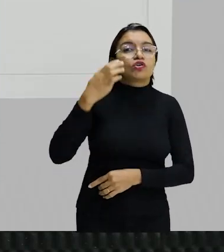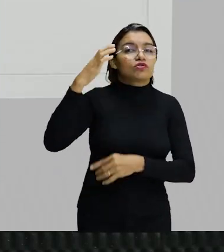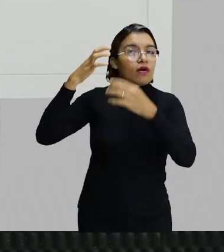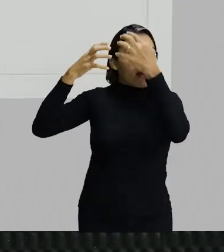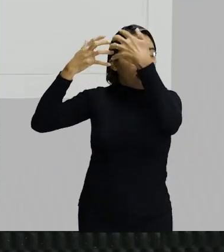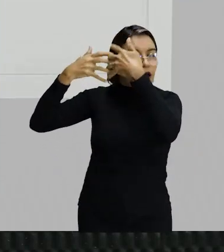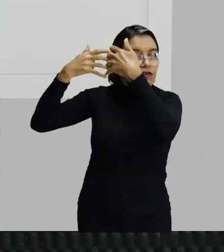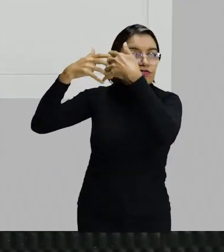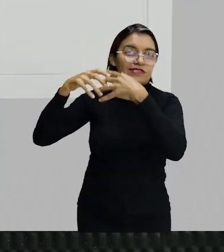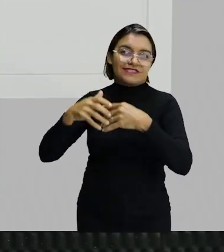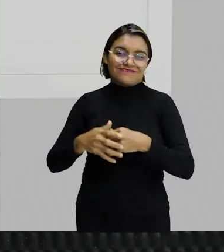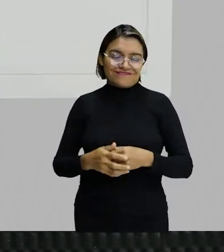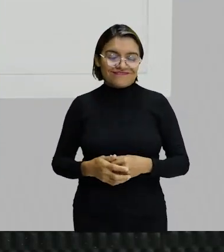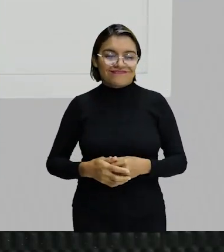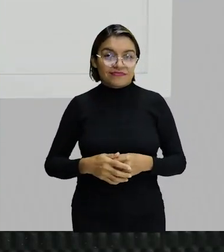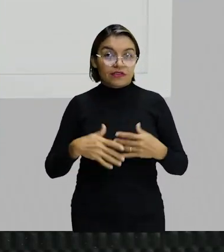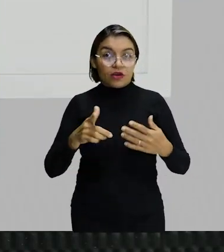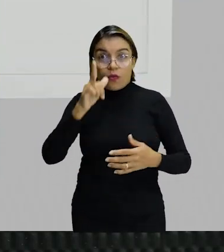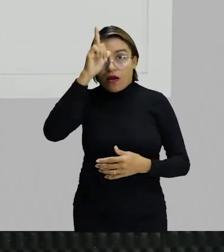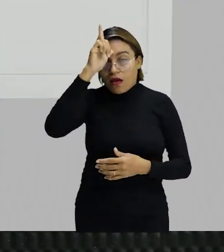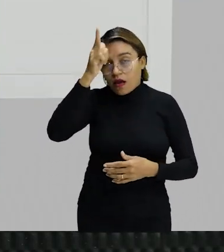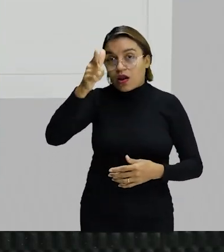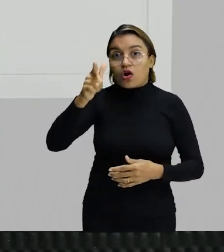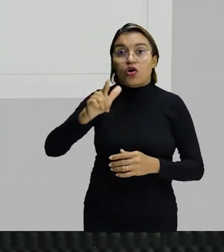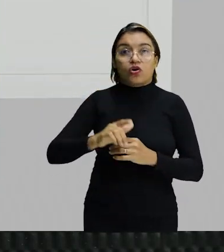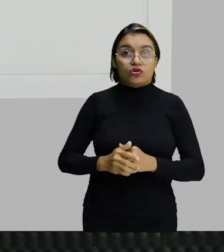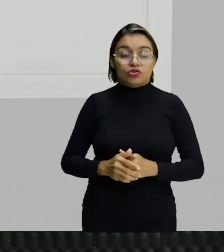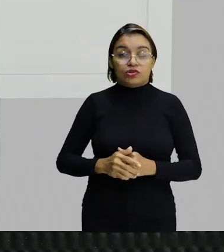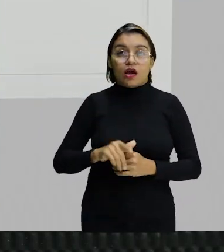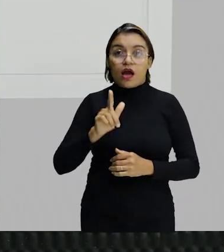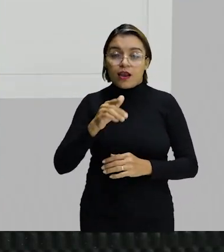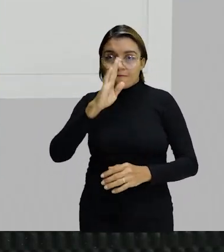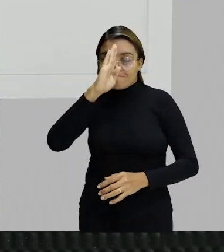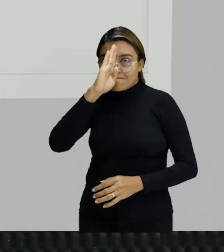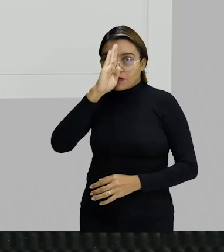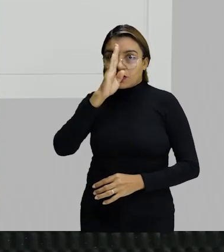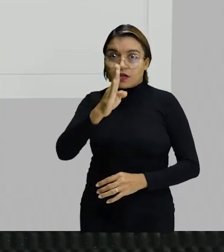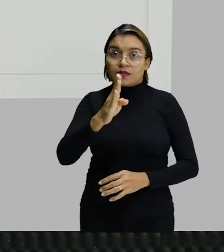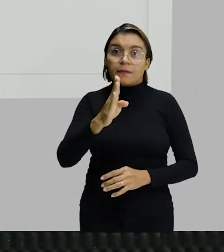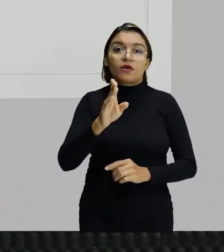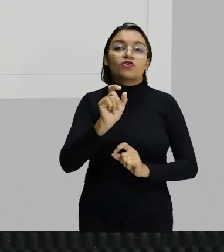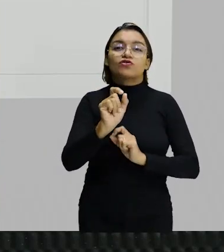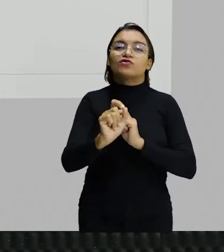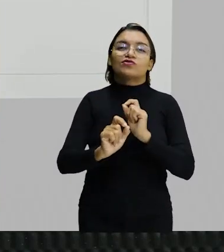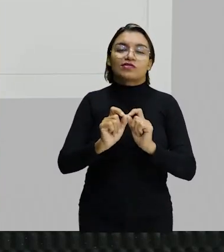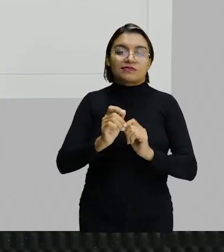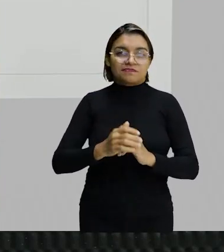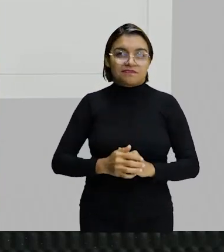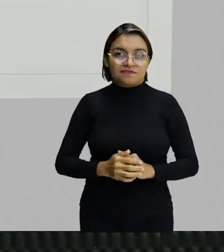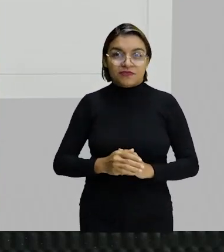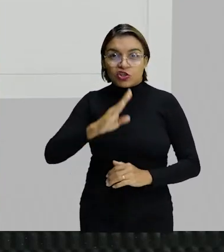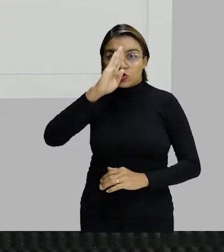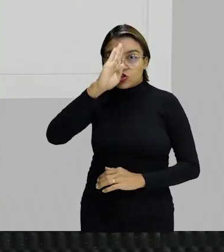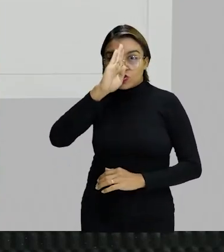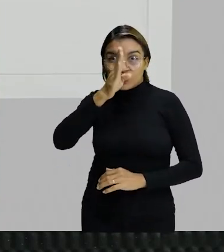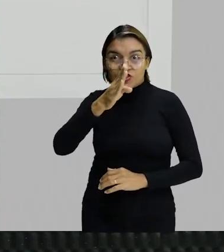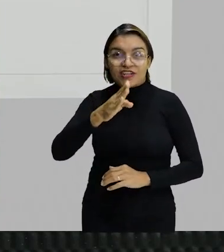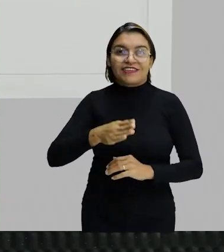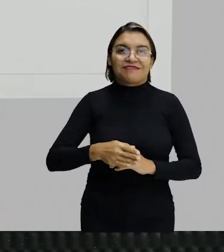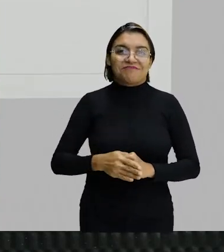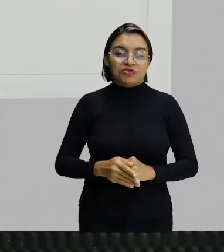apurado. Então, veja só, a lógica, ela lida diretamente, olha que coisa legal, vou repetir,